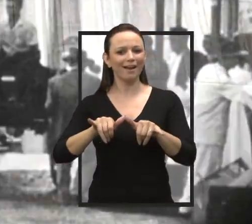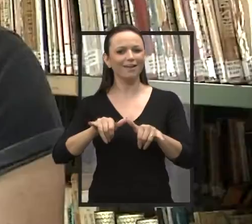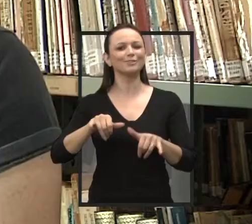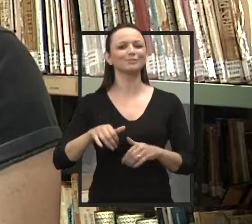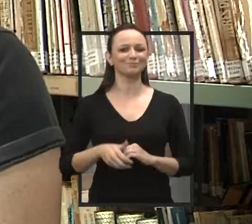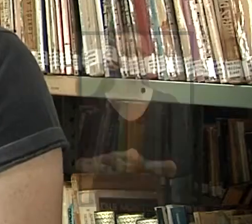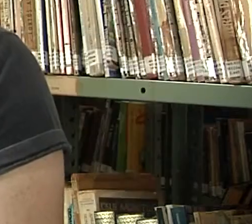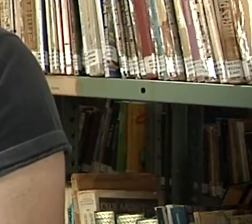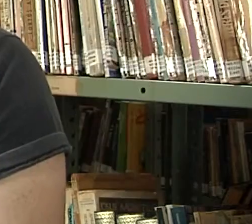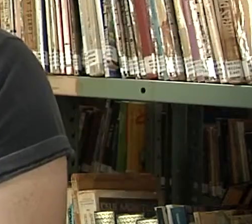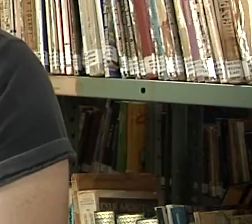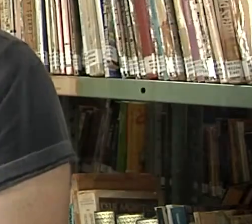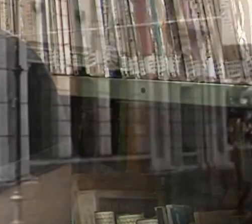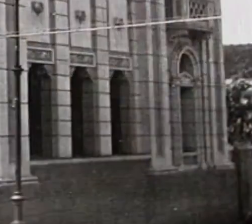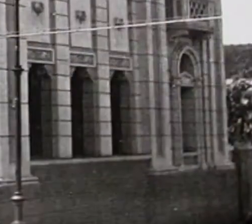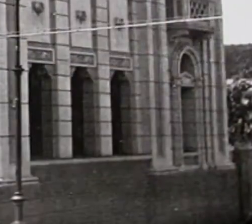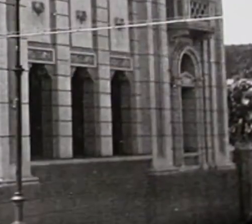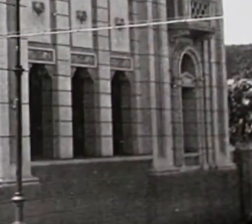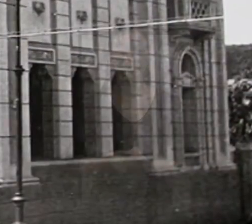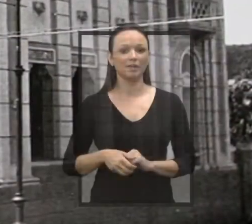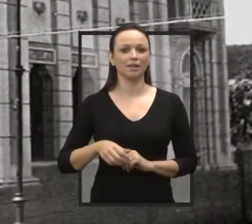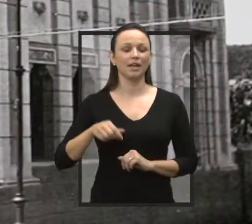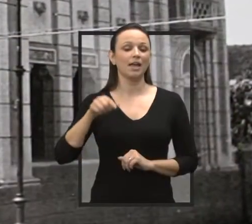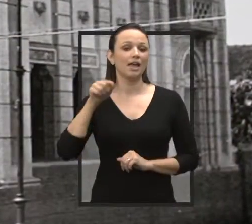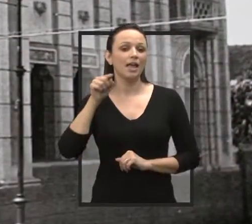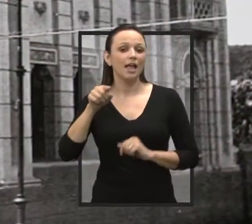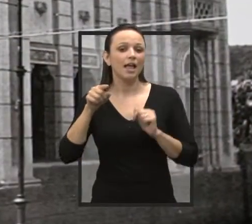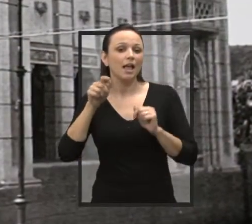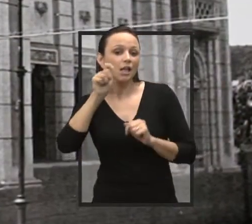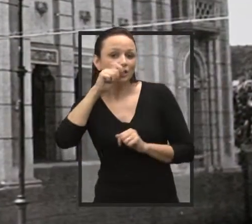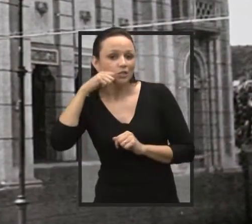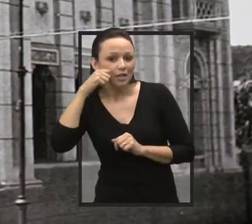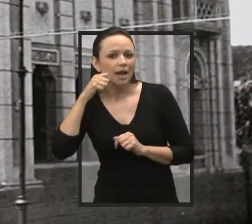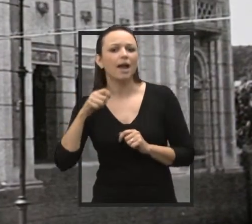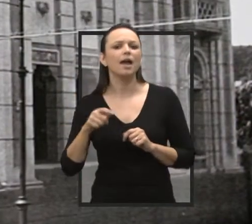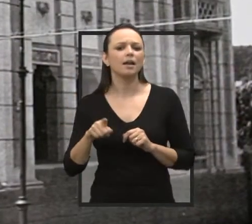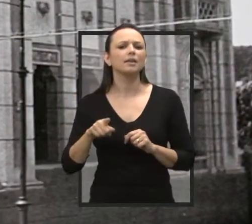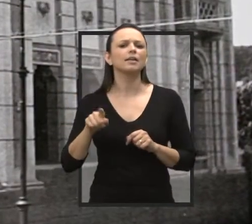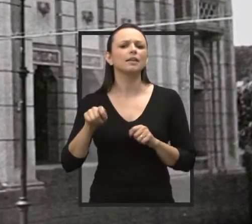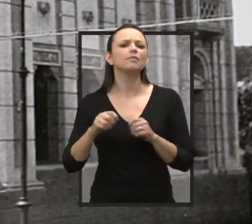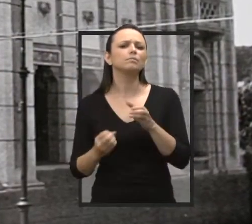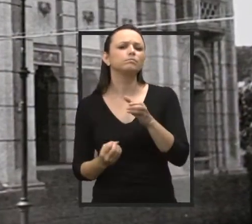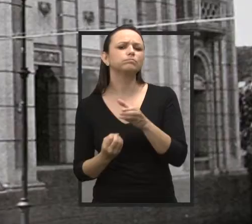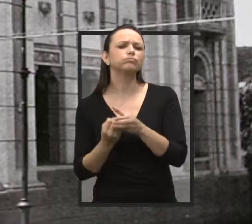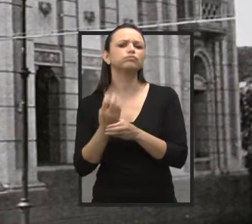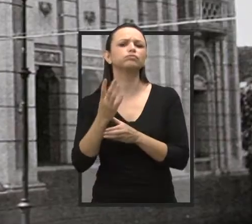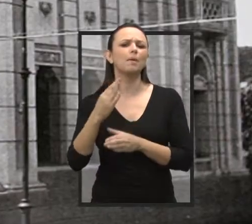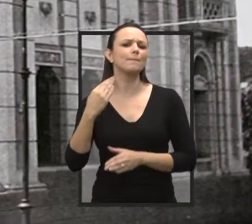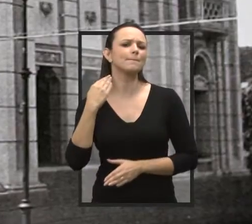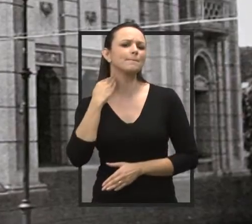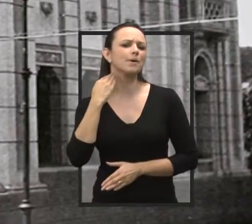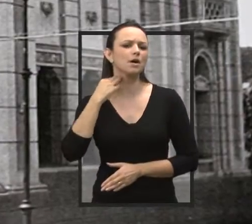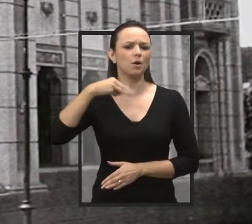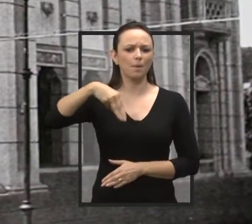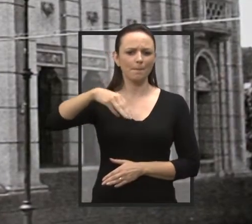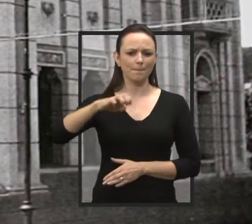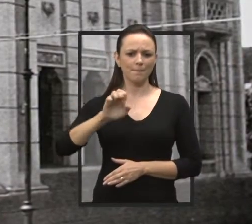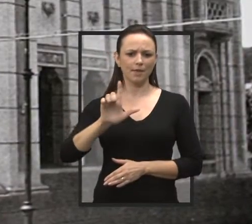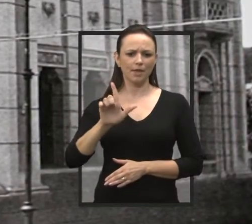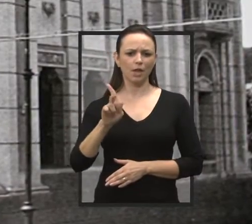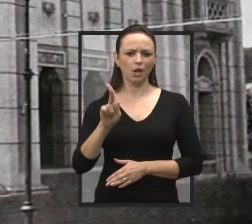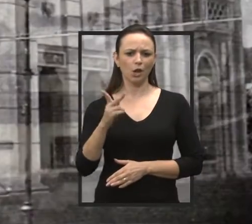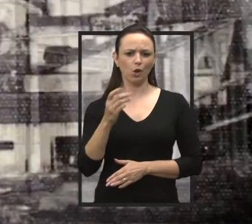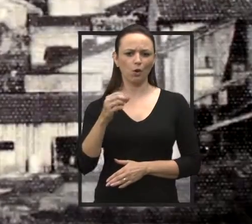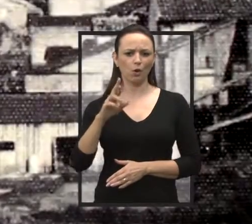conquistas da atuação dele. Edgar participou também da criação do Banco Melhoramentos, do qual foi o primeiro